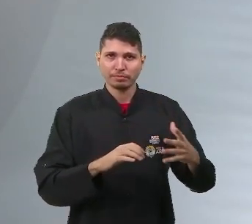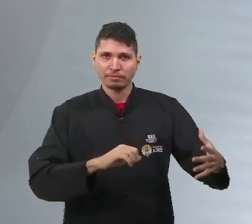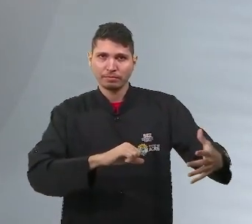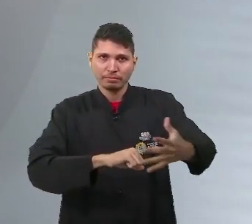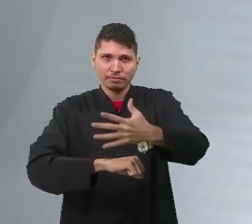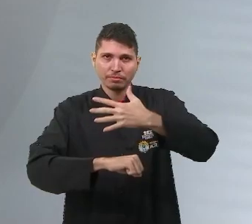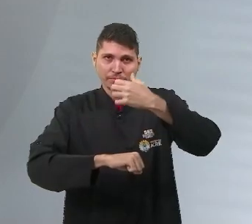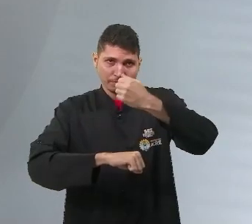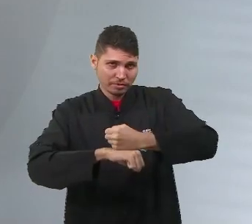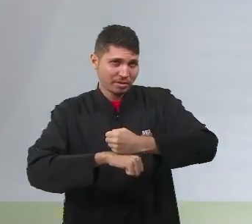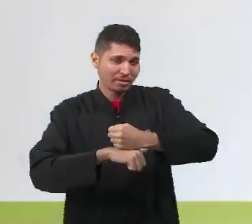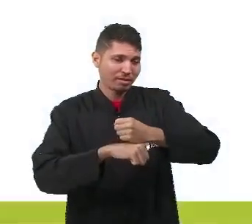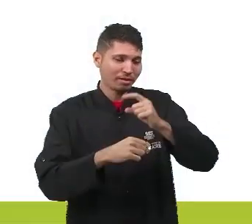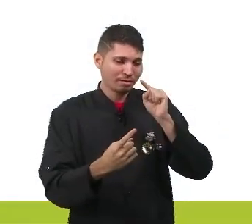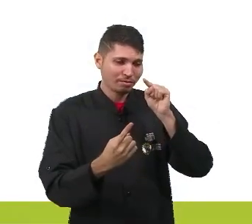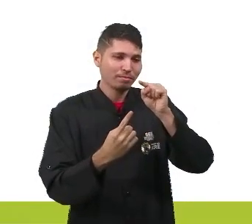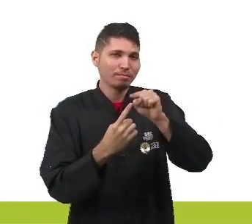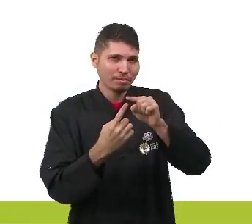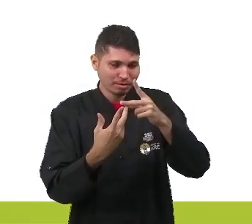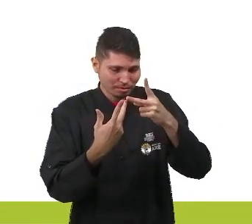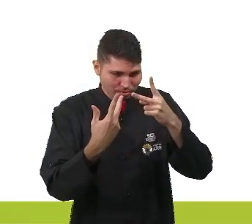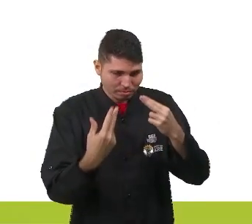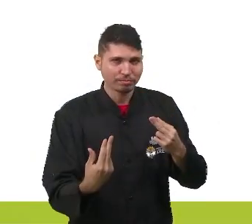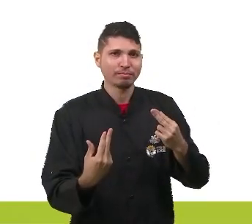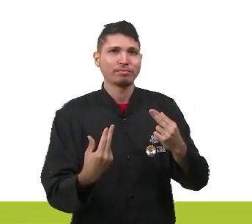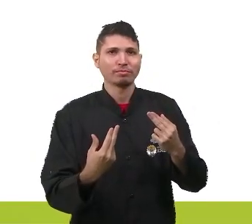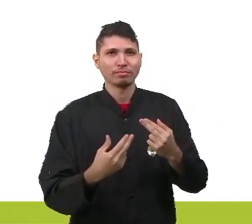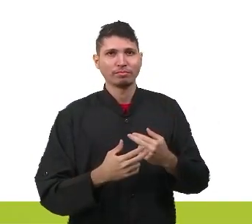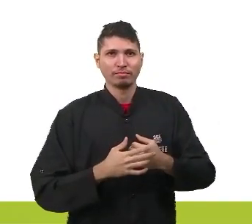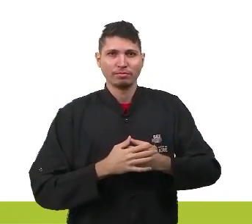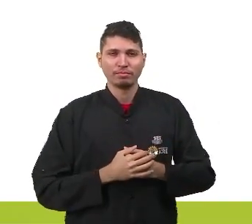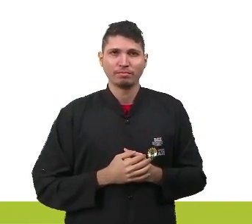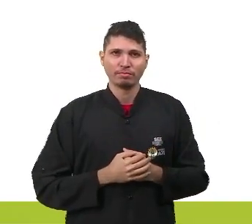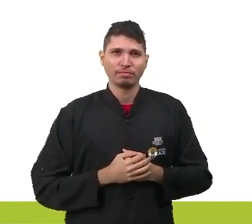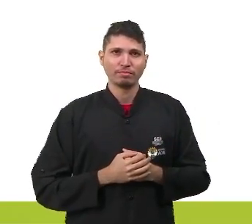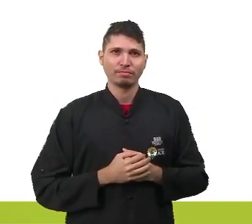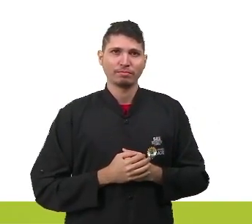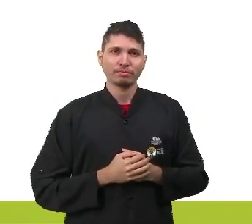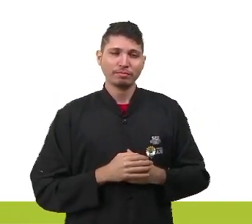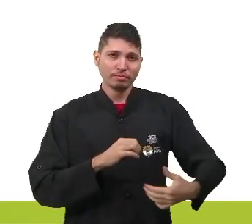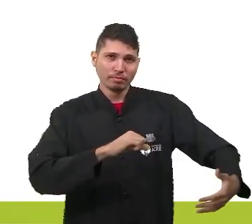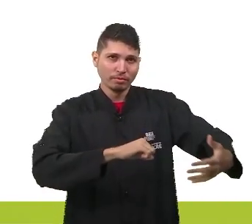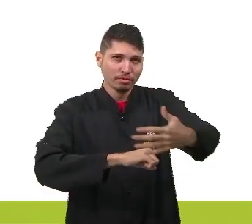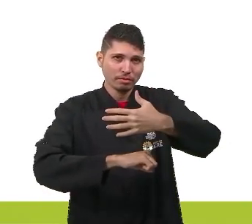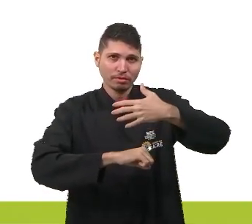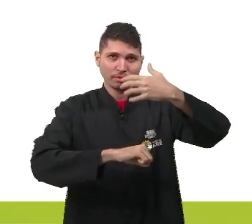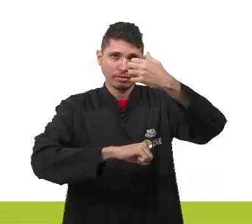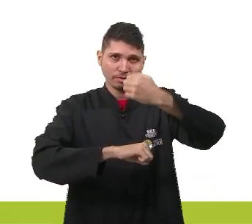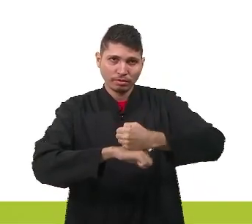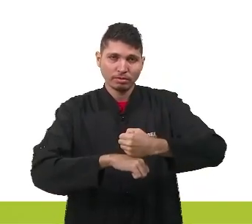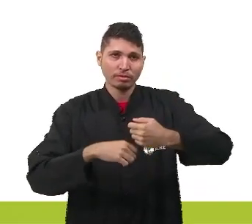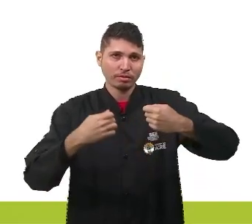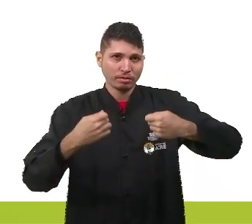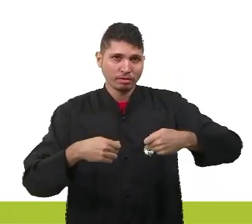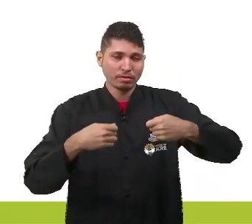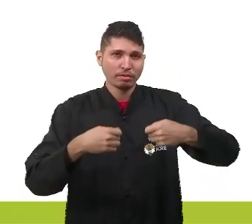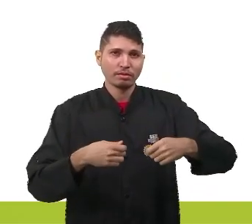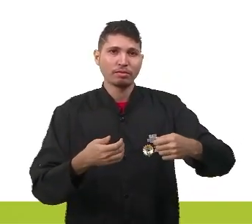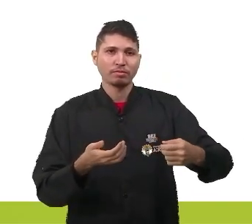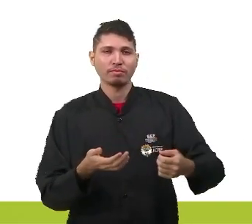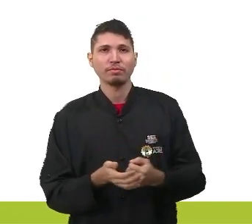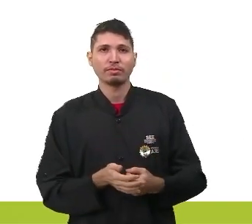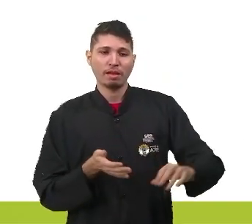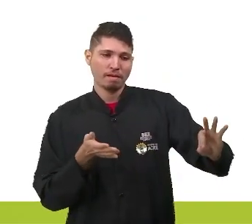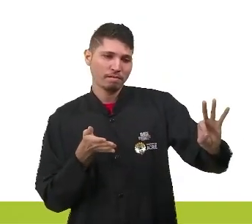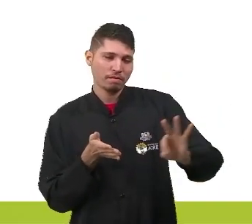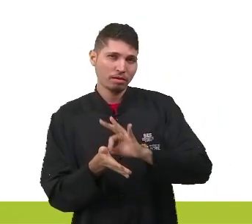está dentro dessa lógica. Aí, como eu já li anteriormente, as colônias elas tinham que assinar o chamado Pacto Colonial.